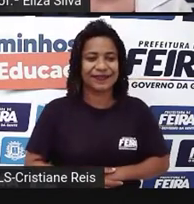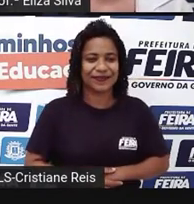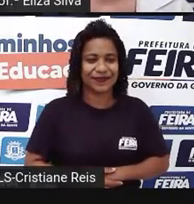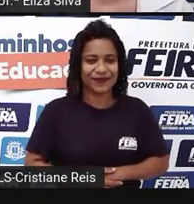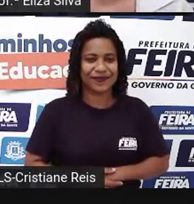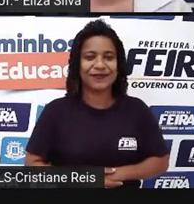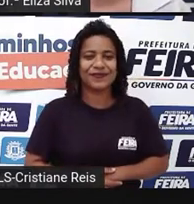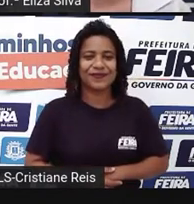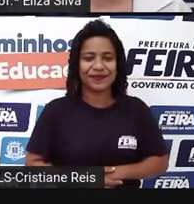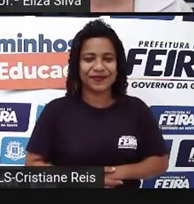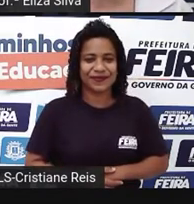last one, a próxima.